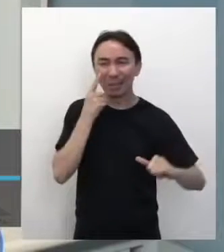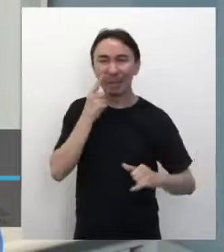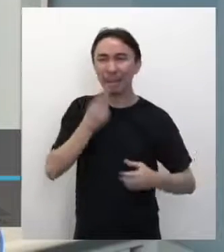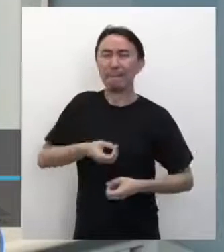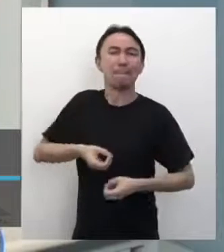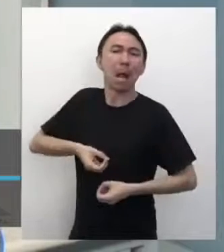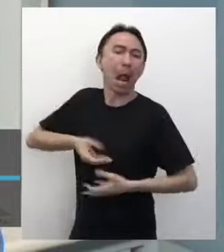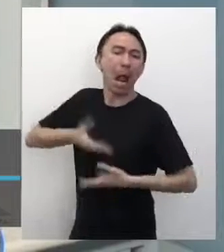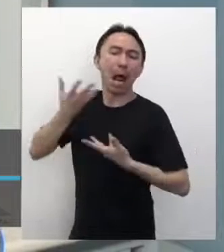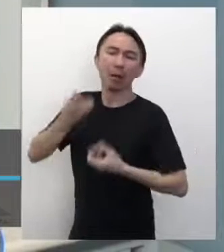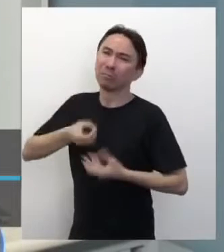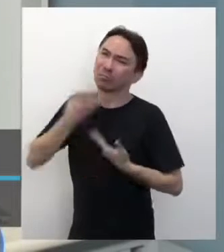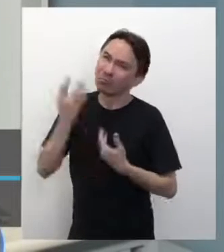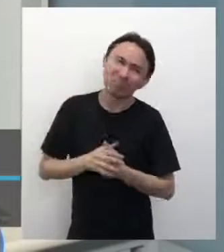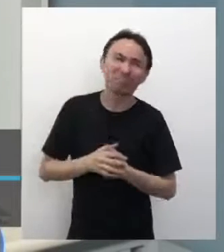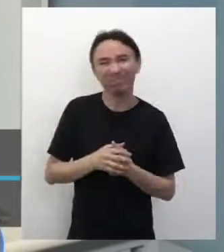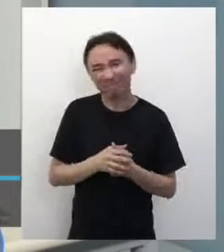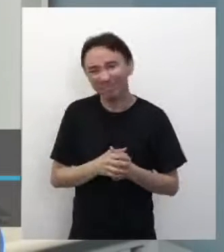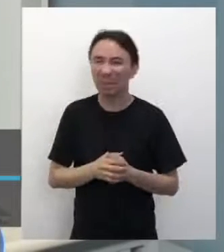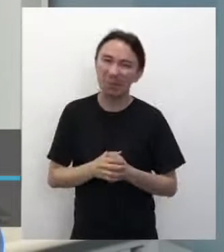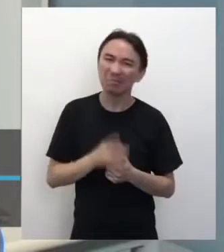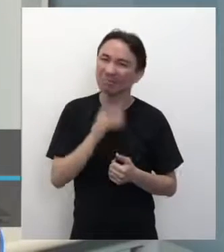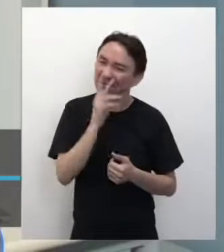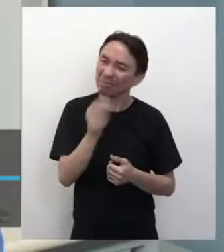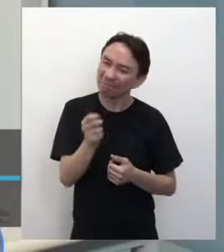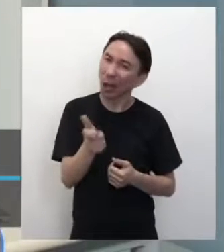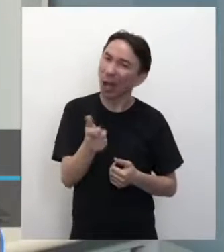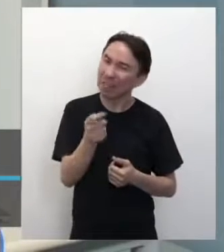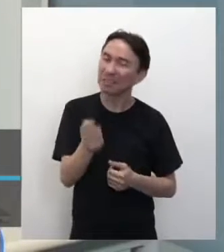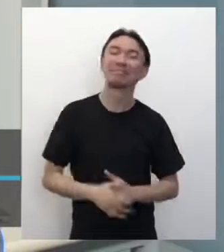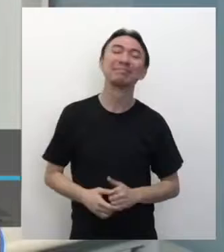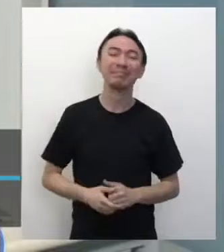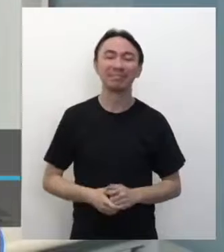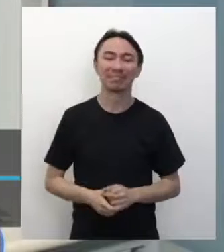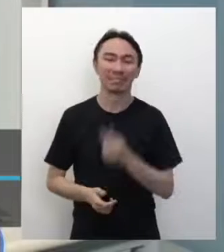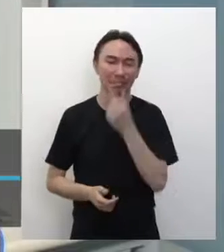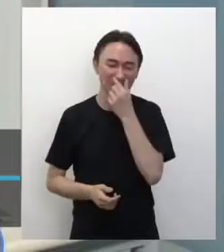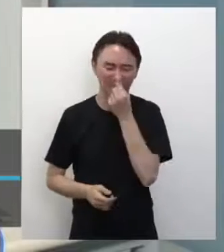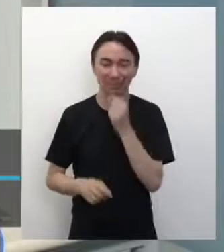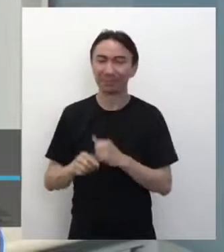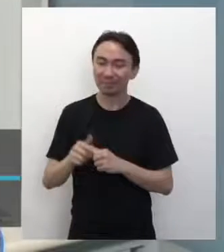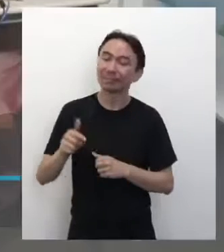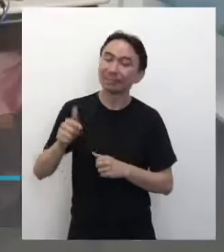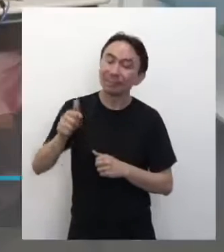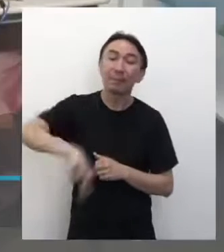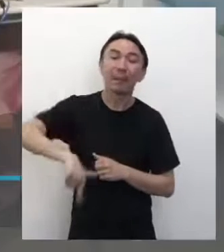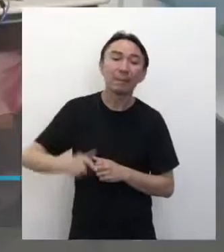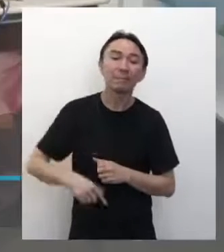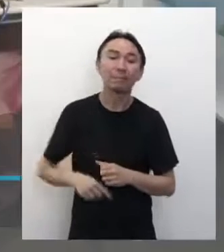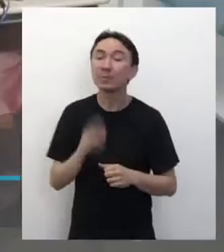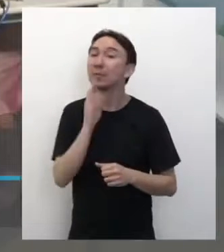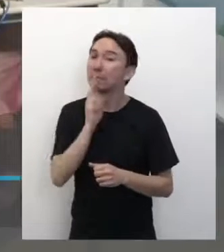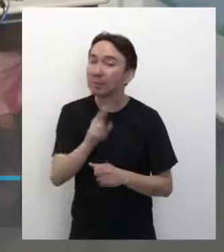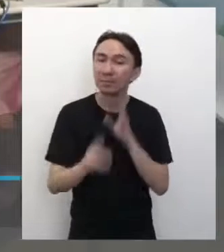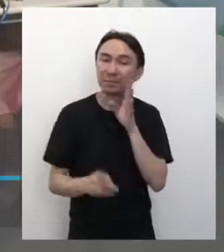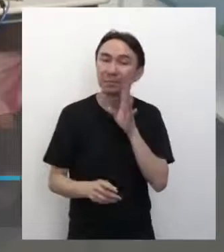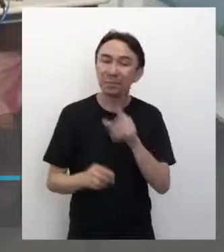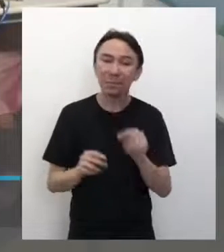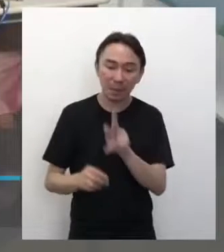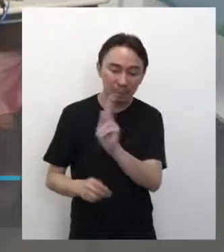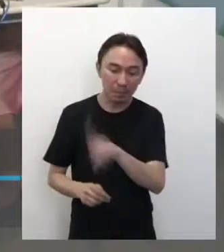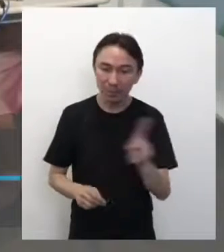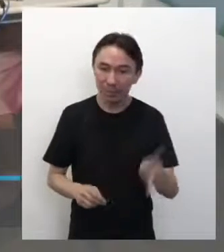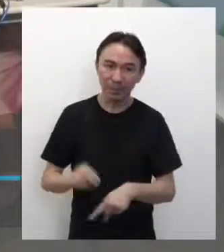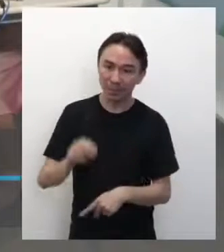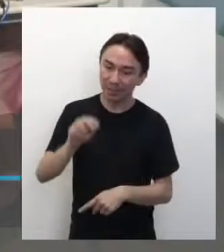Através do boca a boca é quase um poético. Tem mais alguma coisa aí diferente? Tem várias respostas legais. Nós temos a Pro Grazielli, que fala do